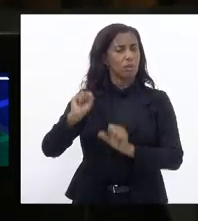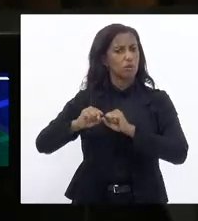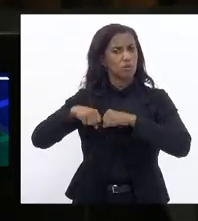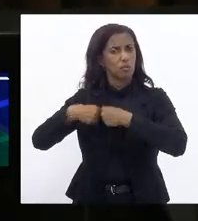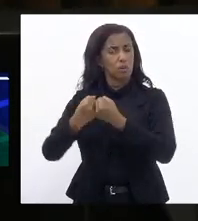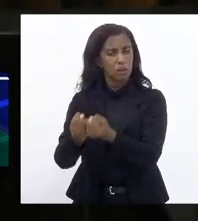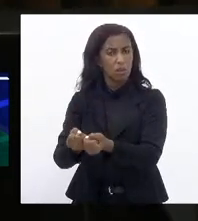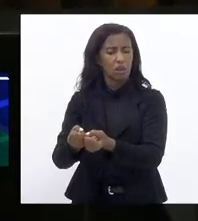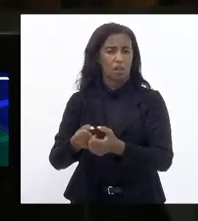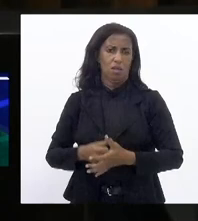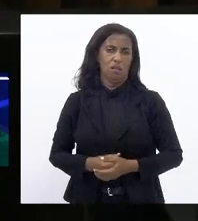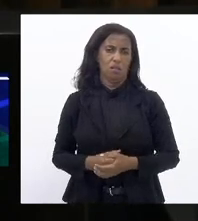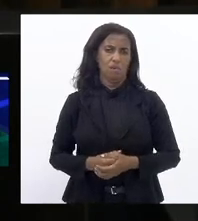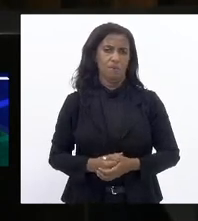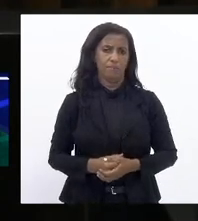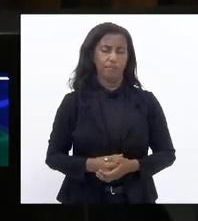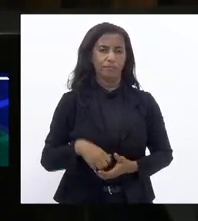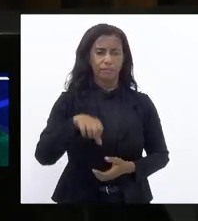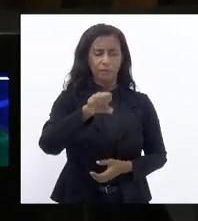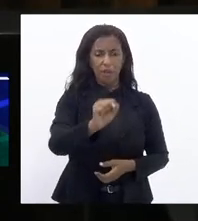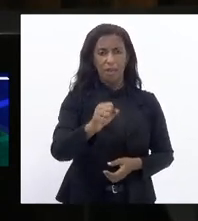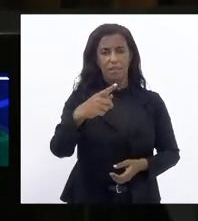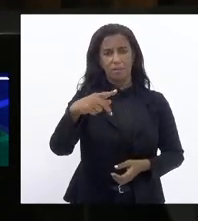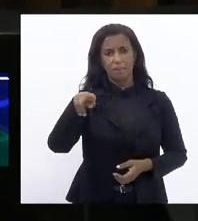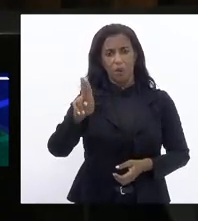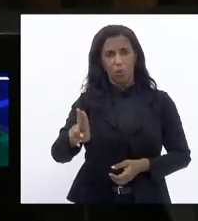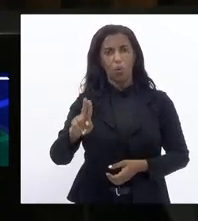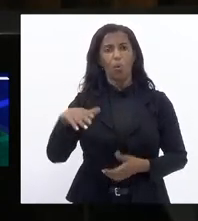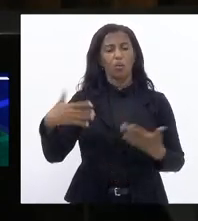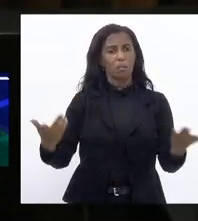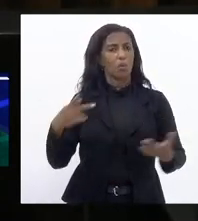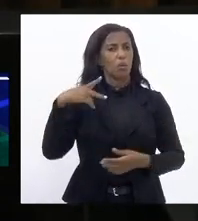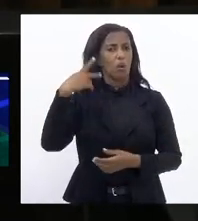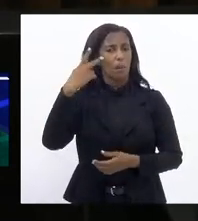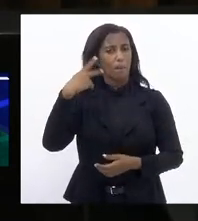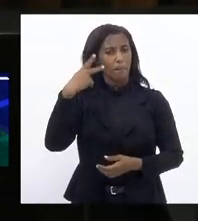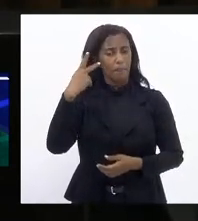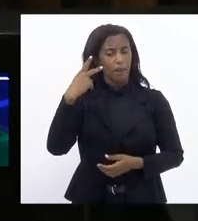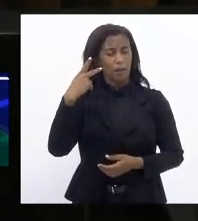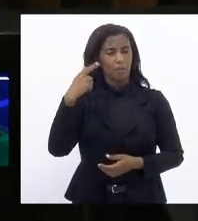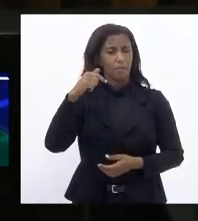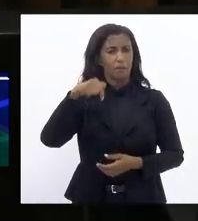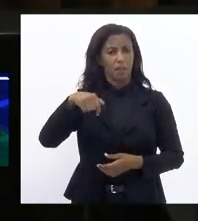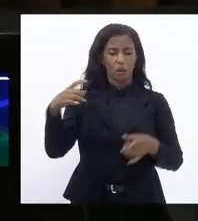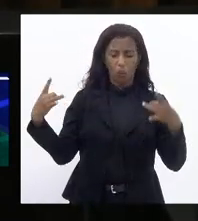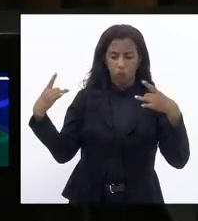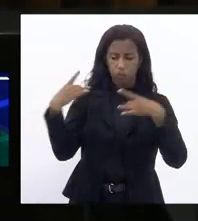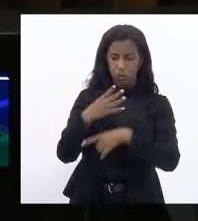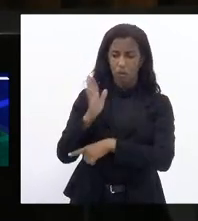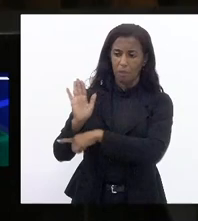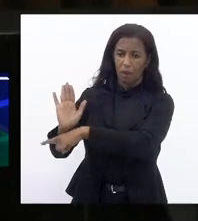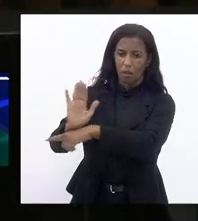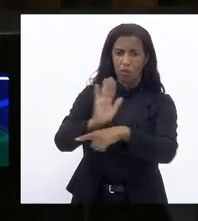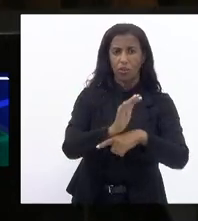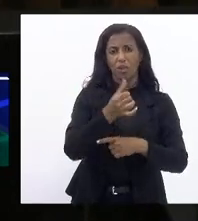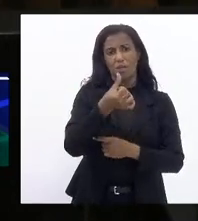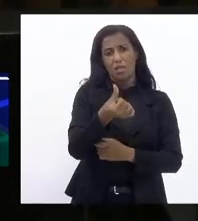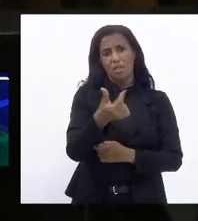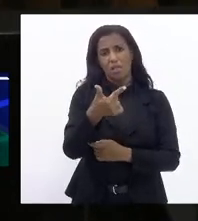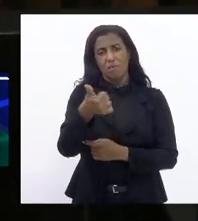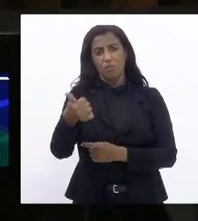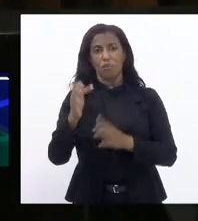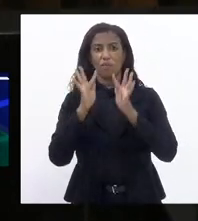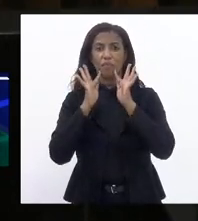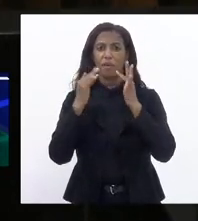parecer da SPU. Eu queria colocar o nosso mandato, como eu falei na audiência pública, totalmente à disposição da luta dessas 621